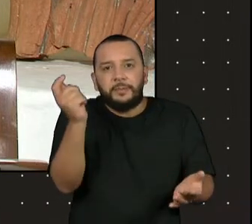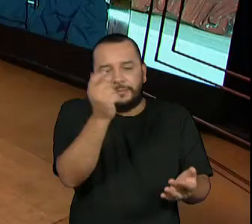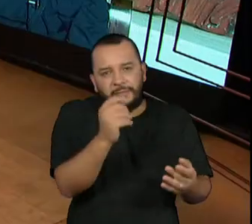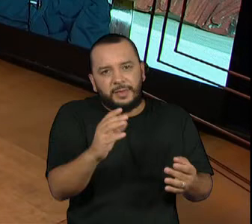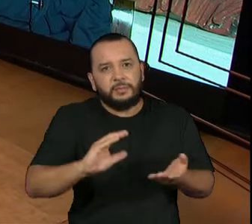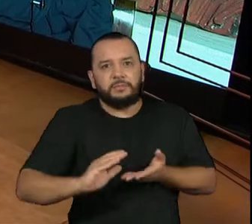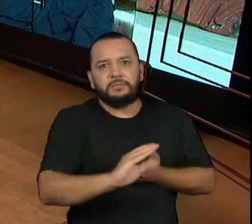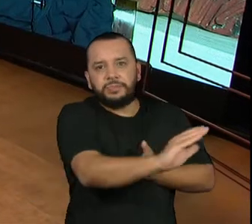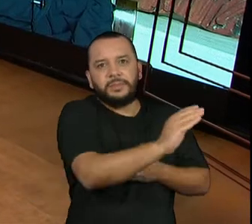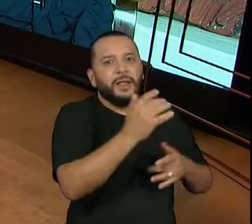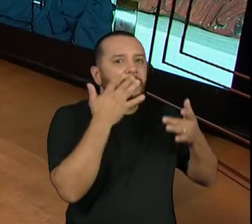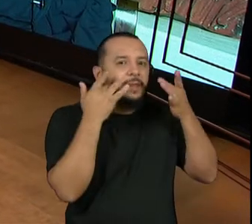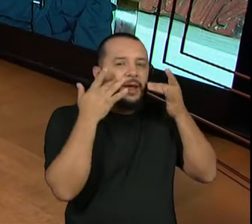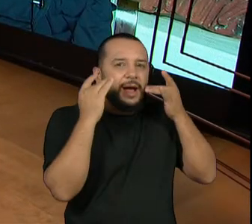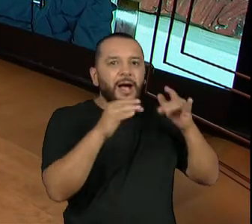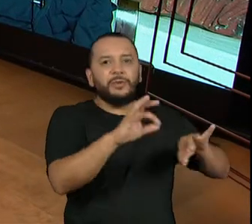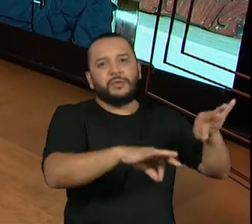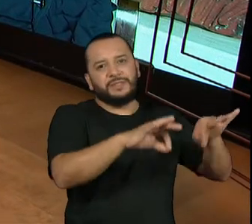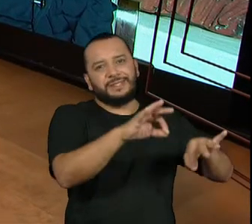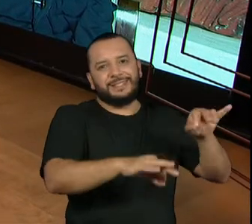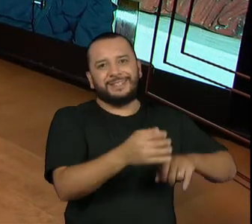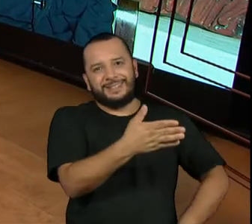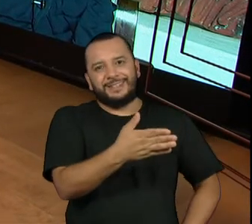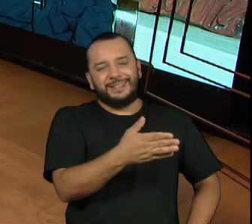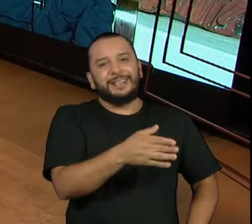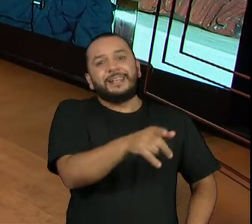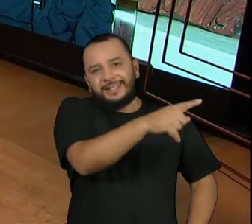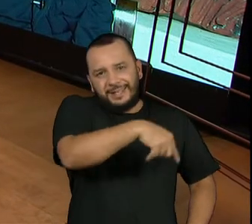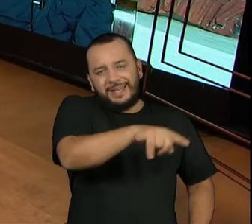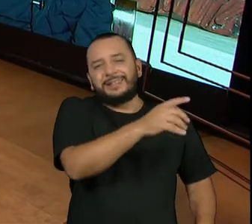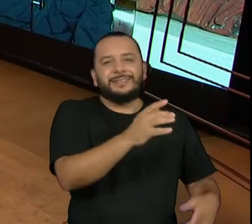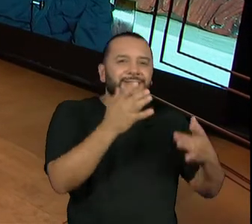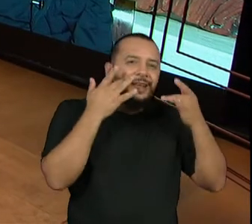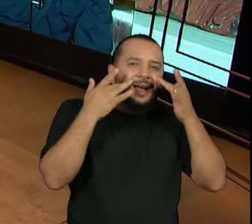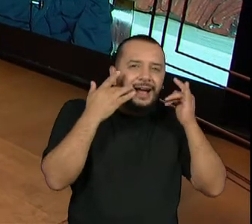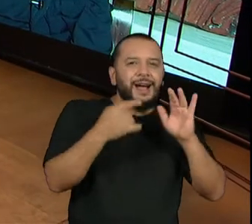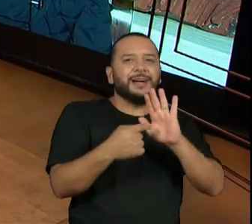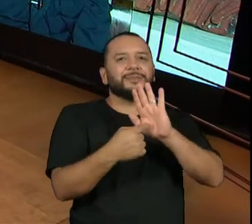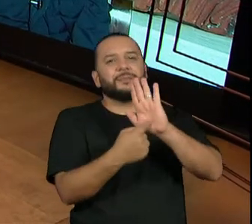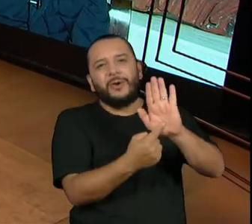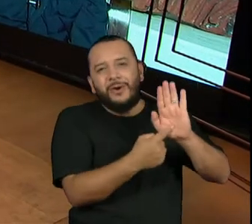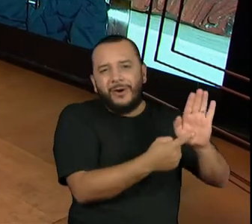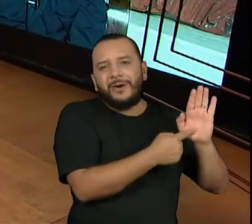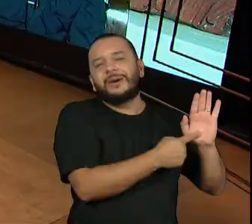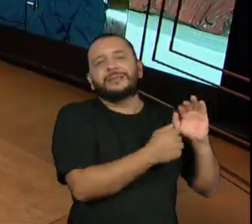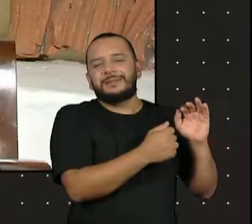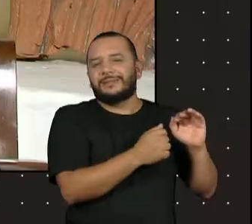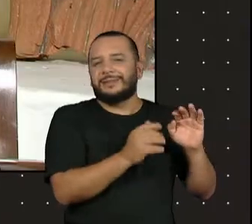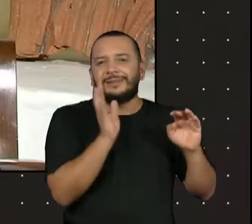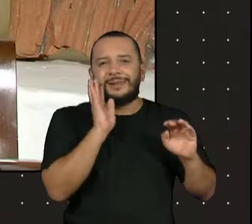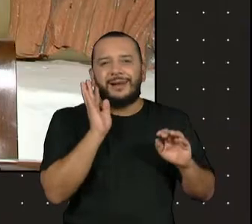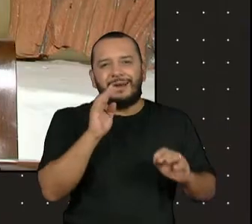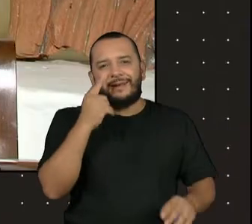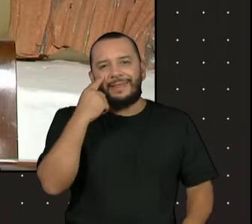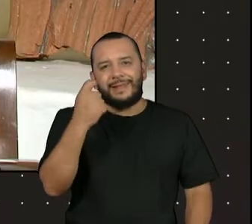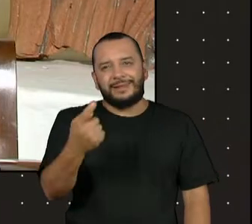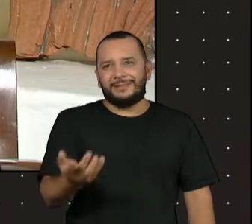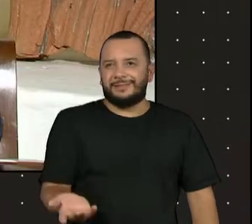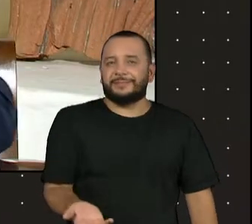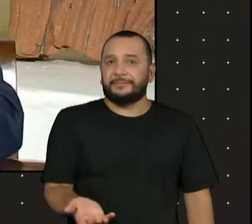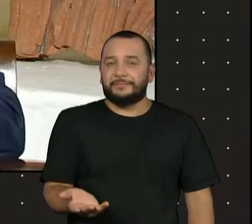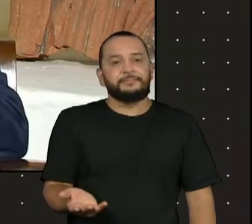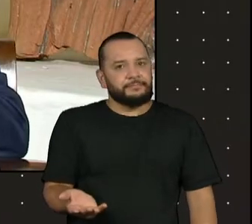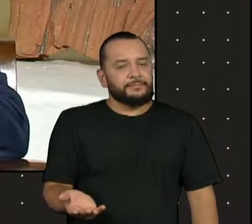o pessoal da oficina vai e faz uma representaçãozinha, lê uma poesia, faz uma apresentação. Então, a